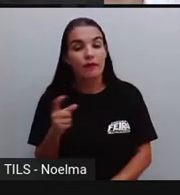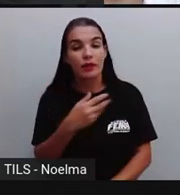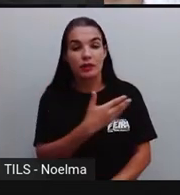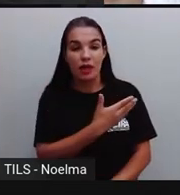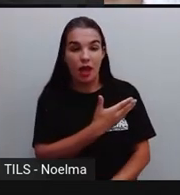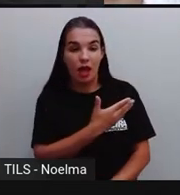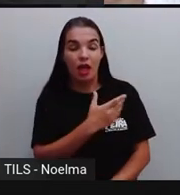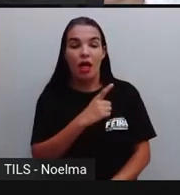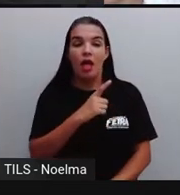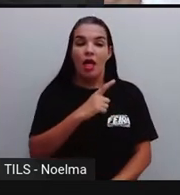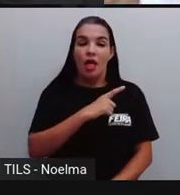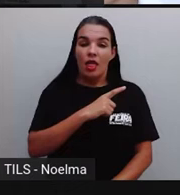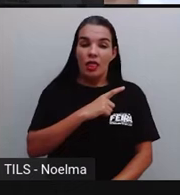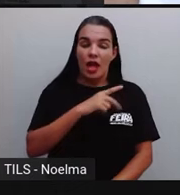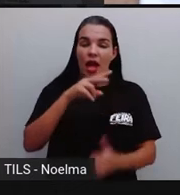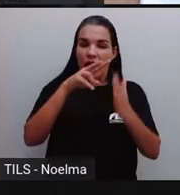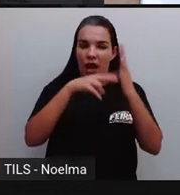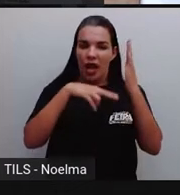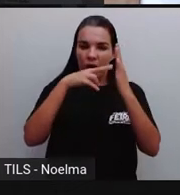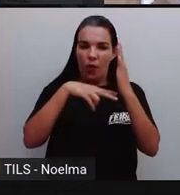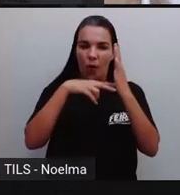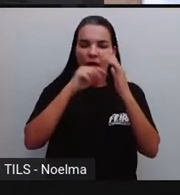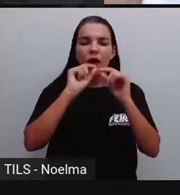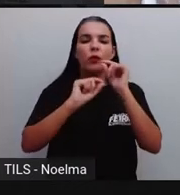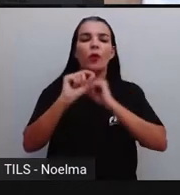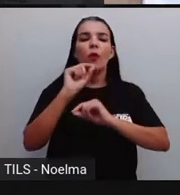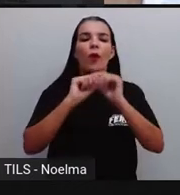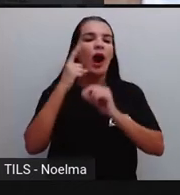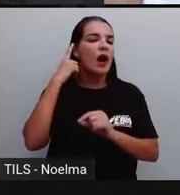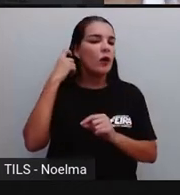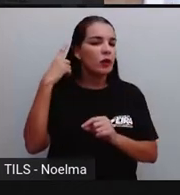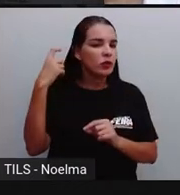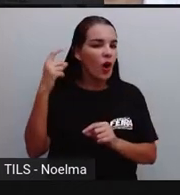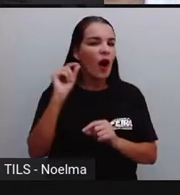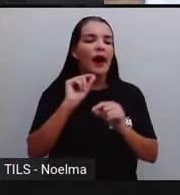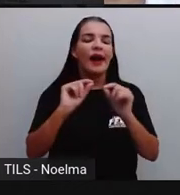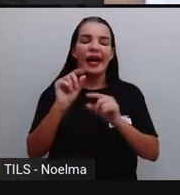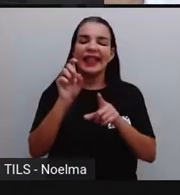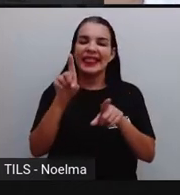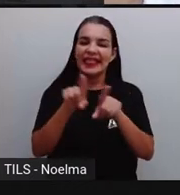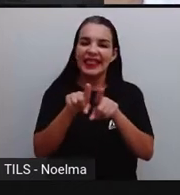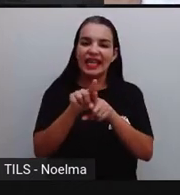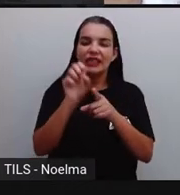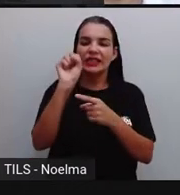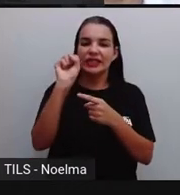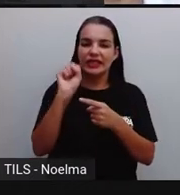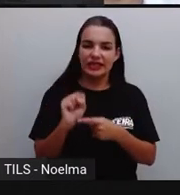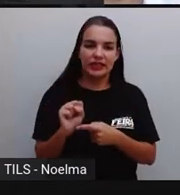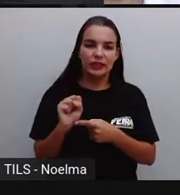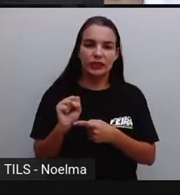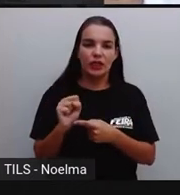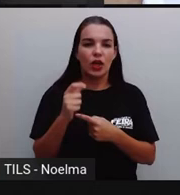as palavrinhas que nós lemos, tá? Eles têm também o som de si. Nenhuma tem um som